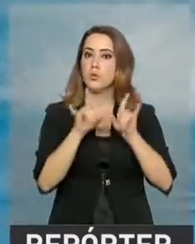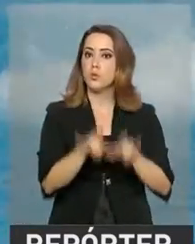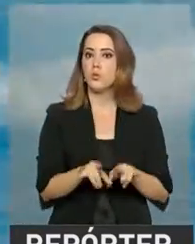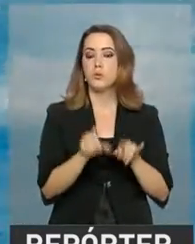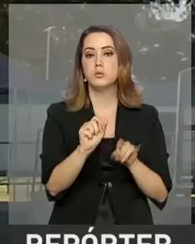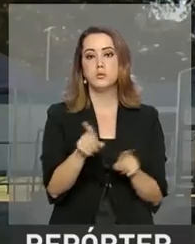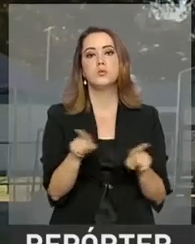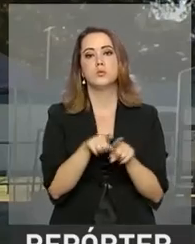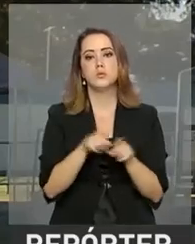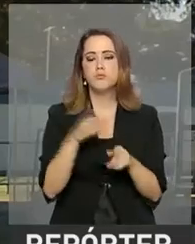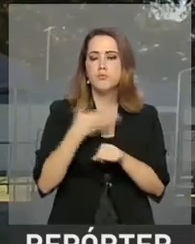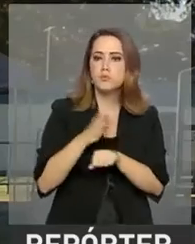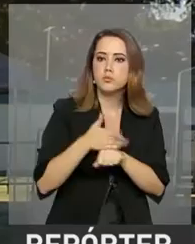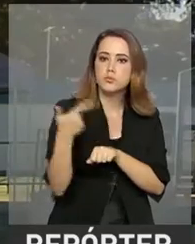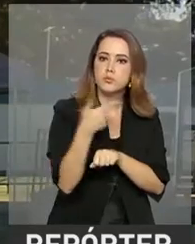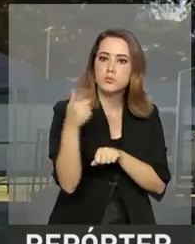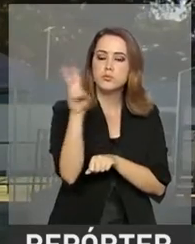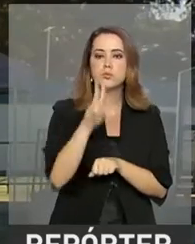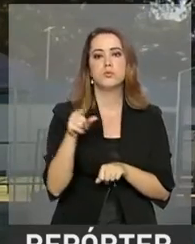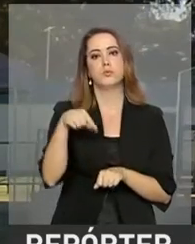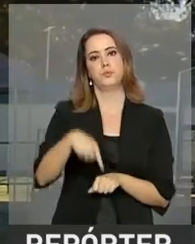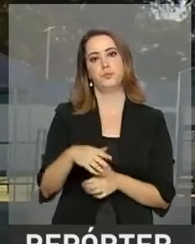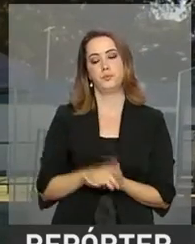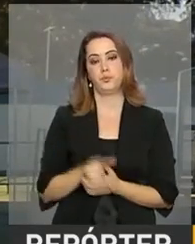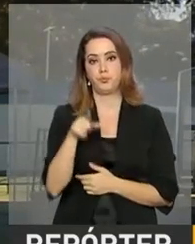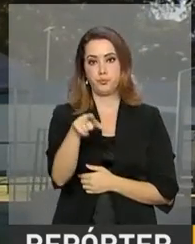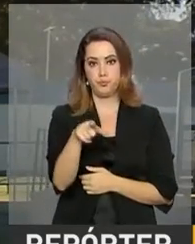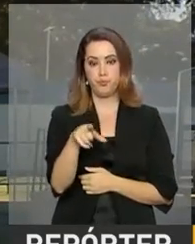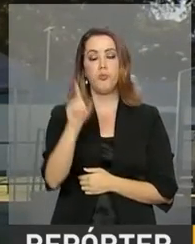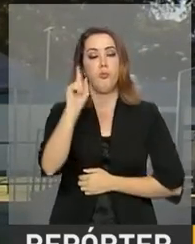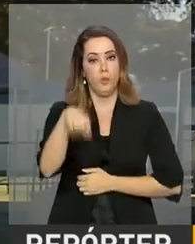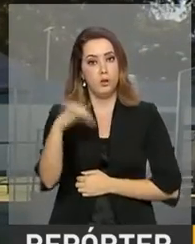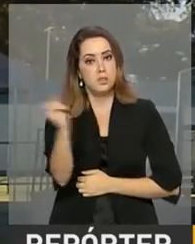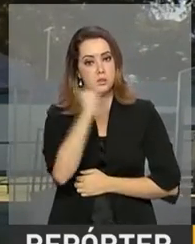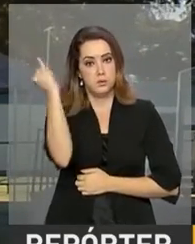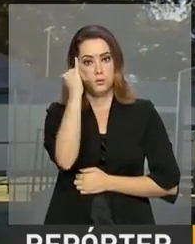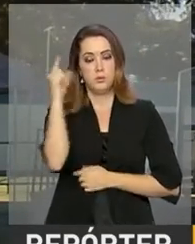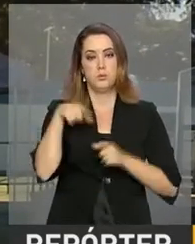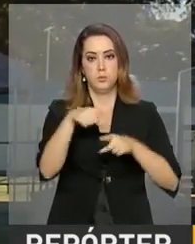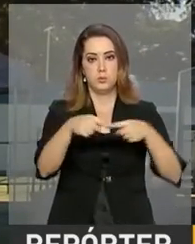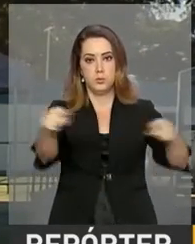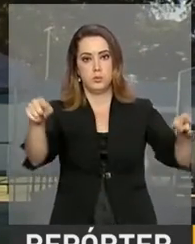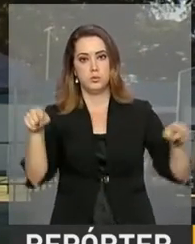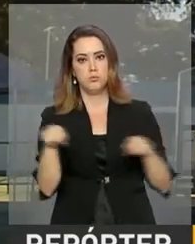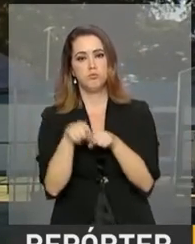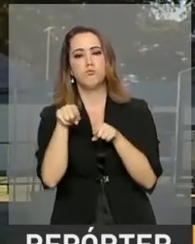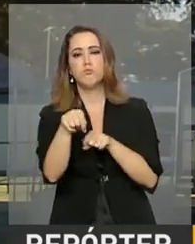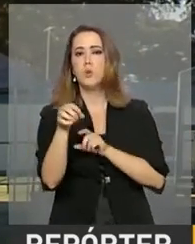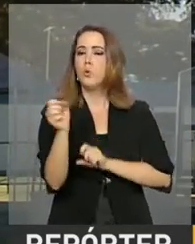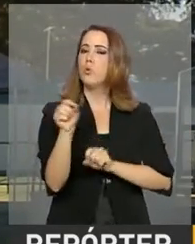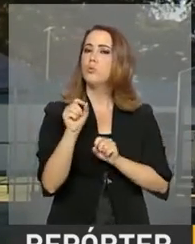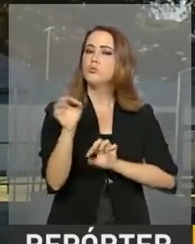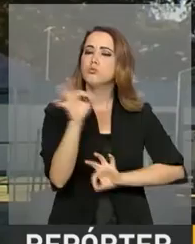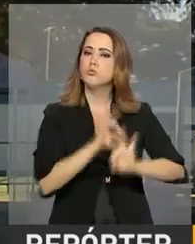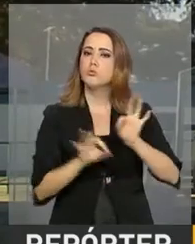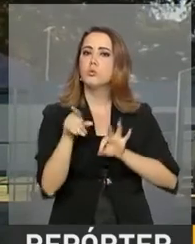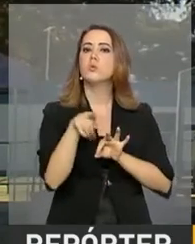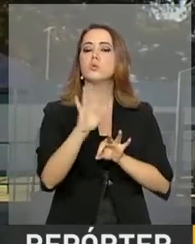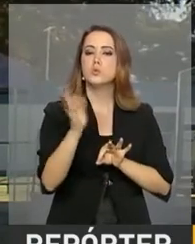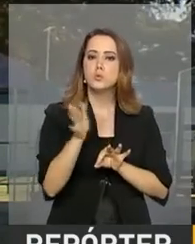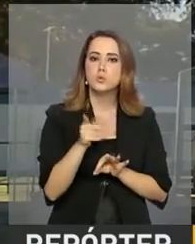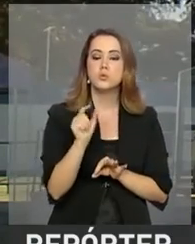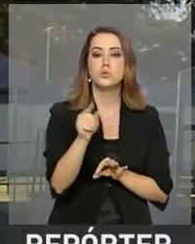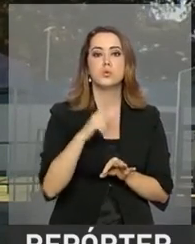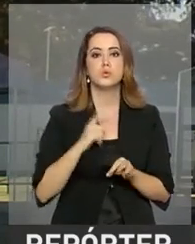em Brasília. A importância de ter um centro que fornece essa infraestrutura é realmente estar recebendo